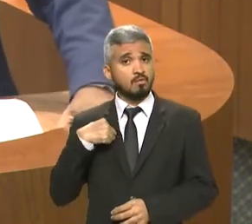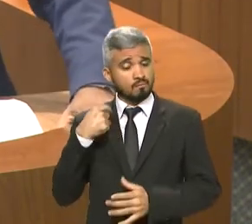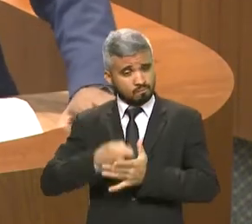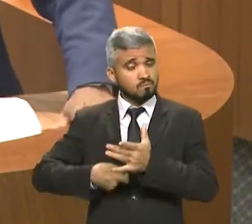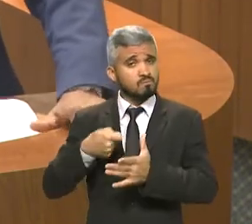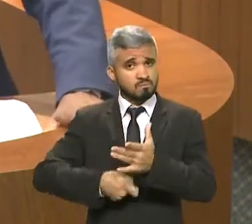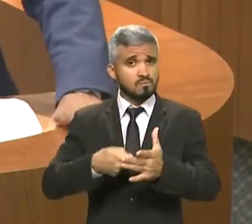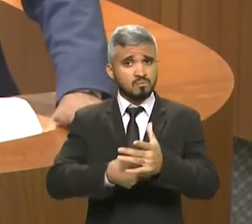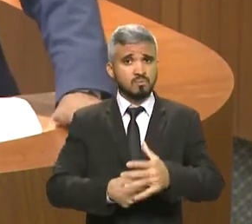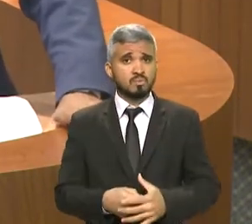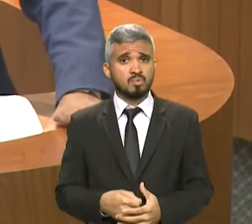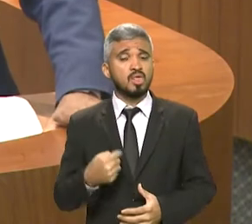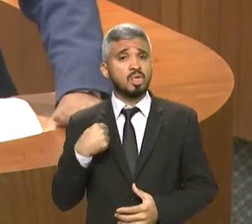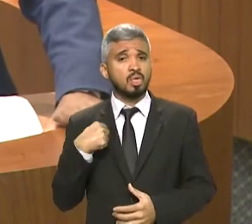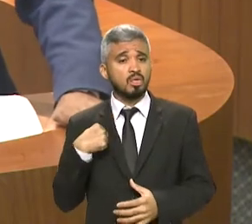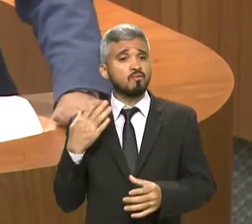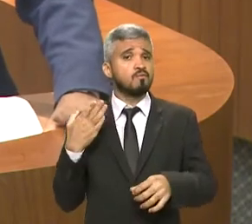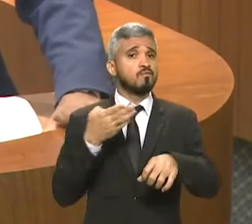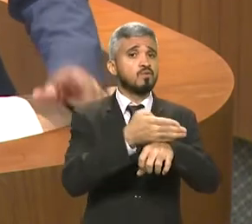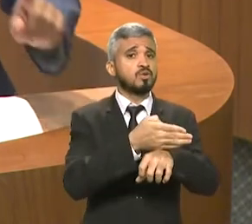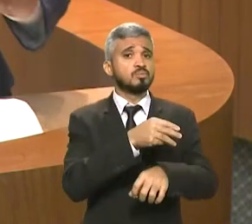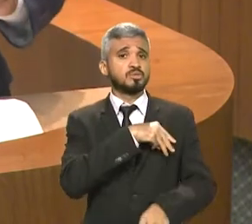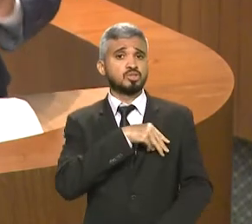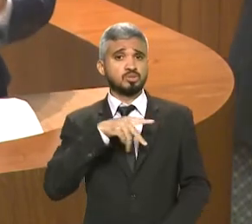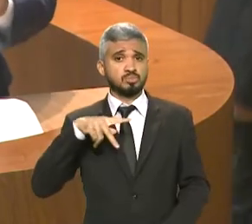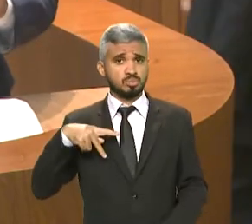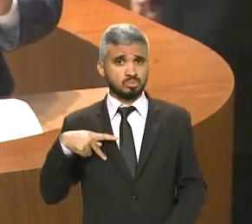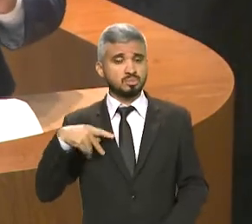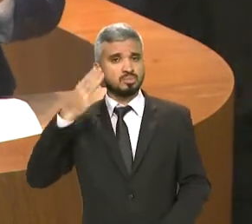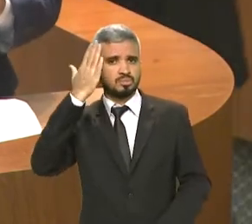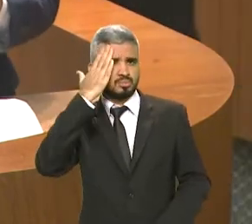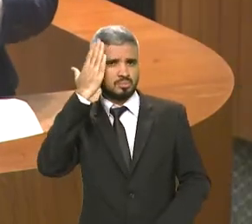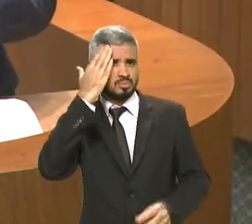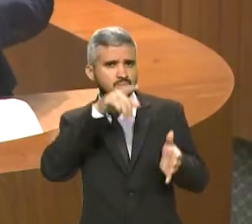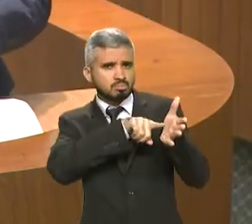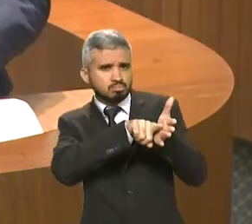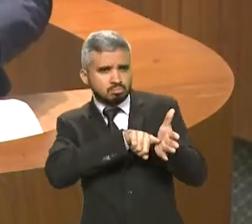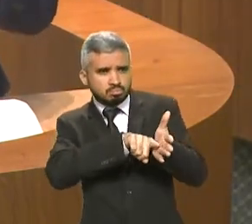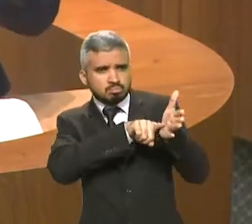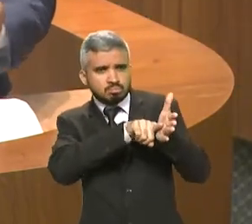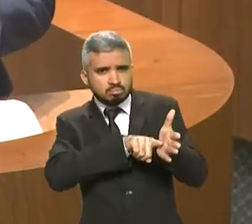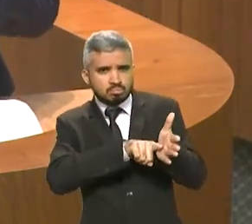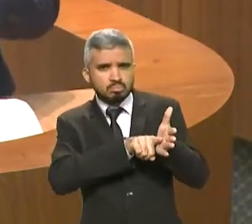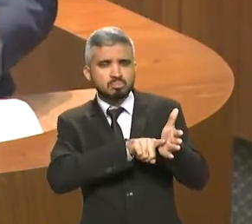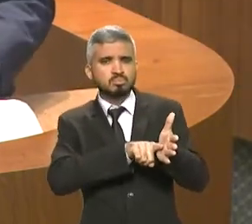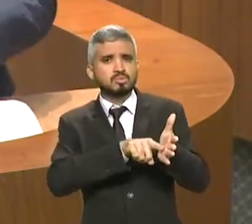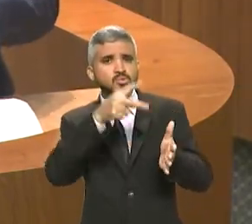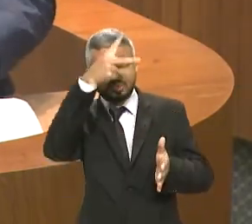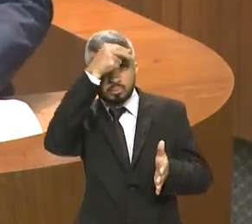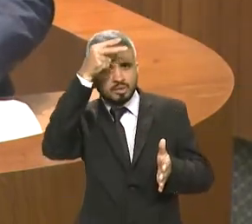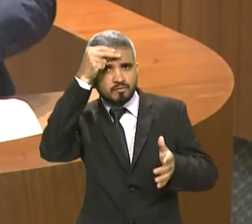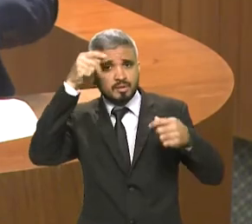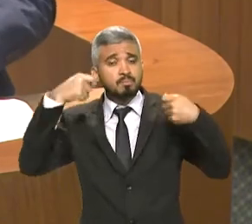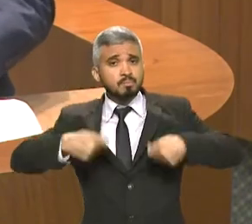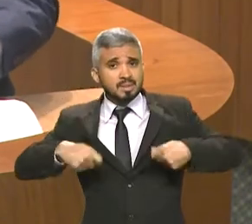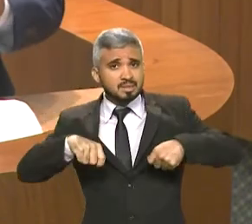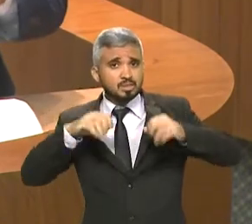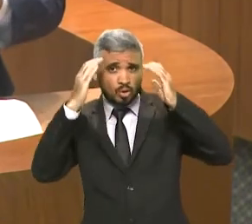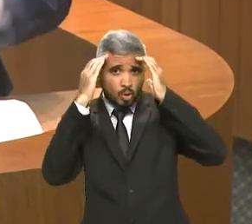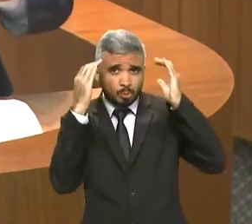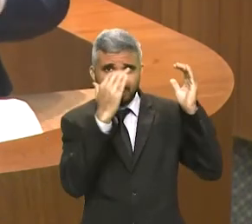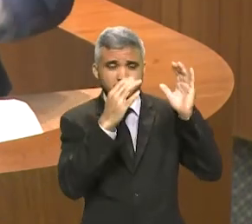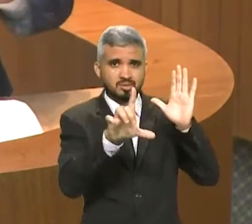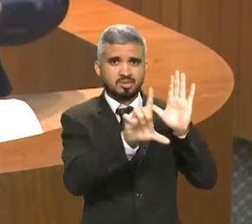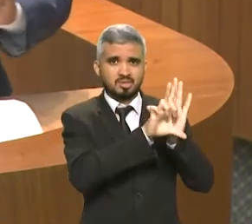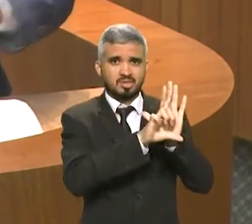Público. Vou cobrar do Ministério Público procedimento. Primeiro, que faça cumprir a lei. Uma ação civil pública forçando, obrigando